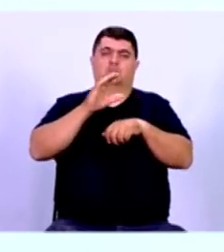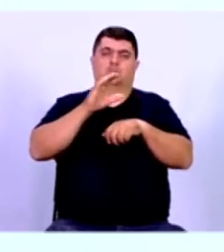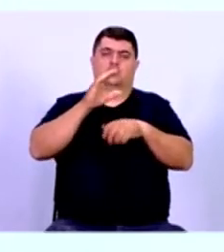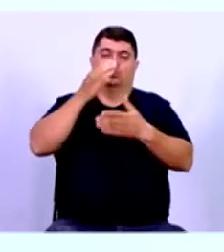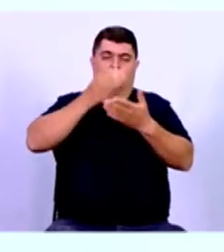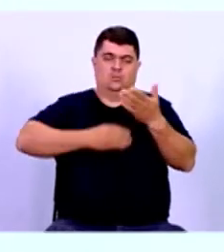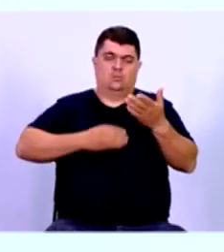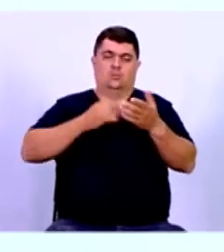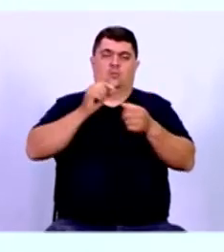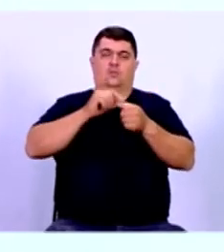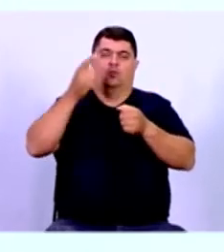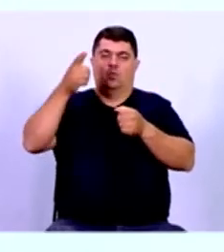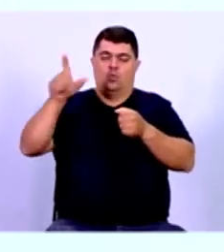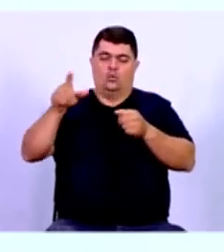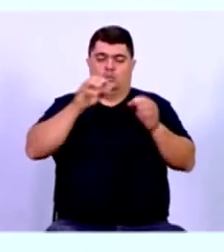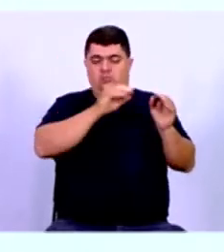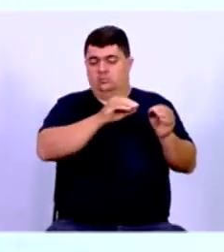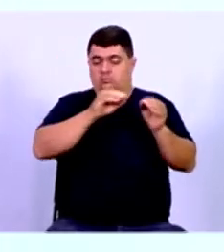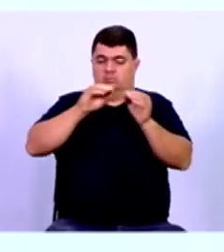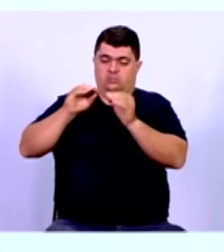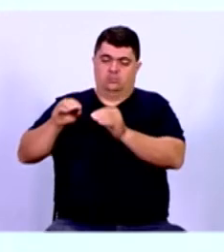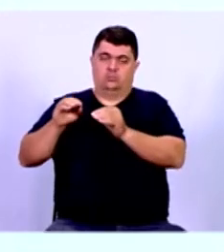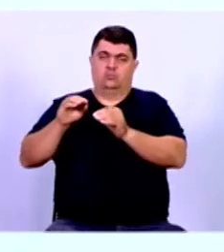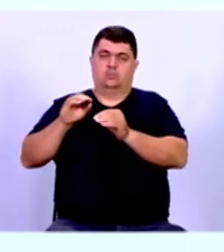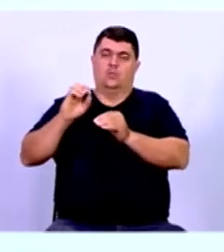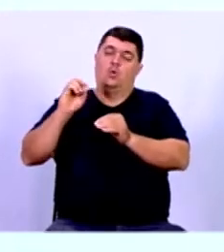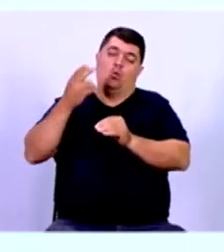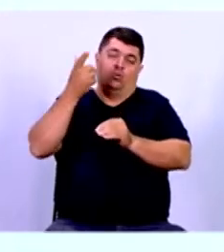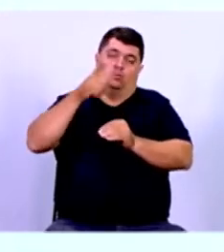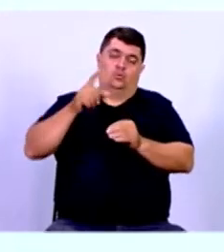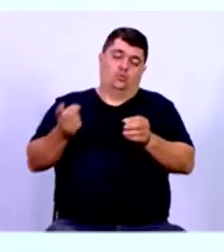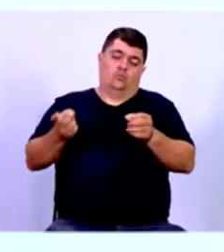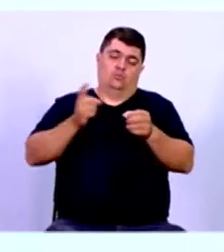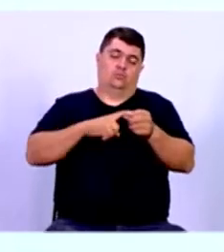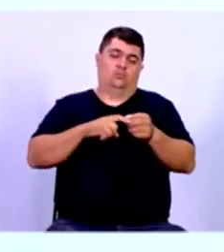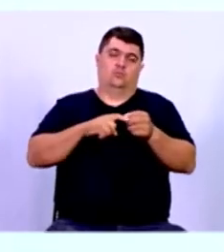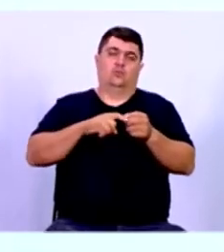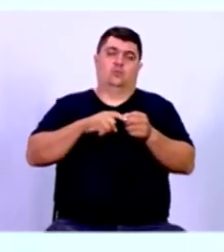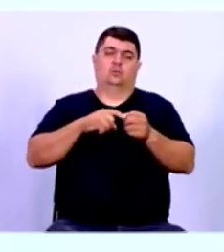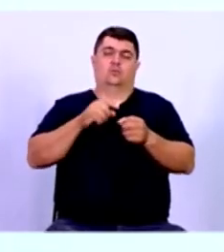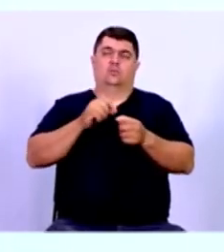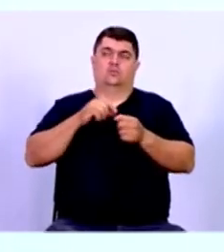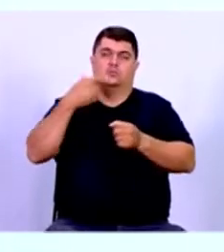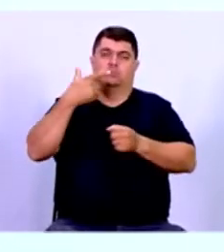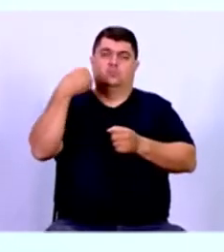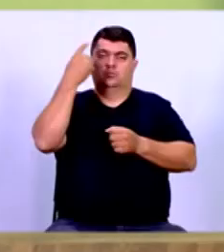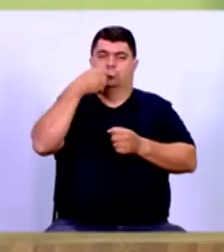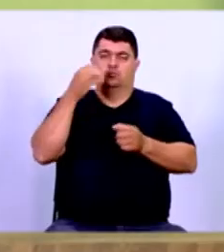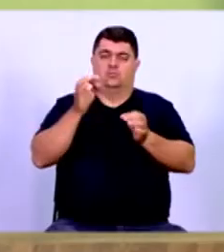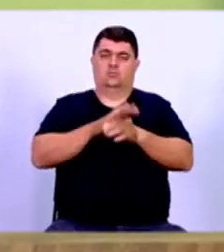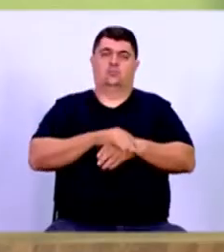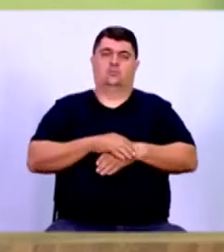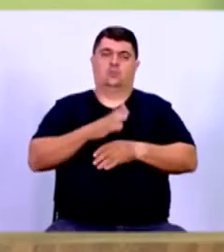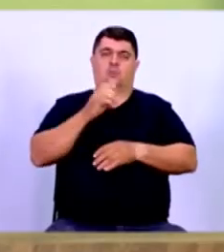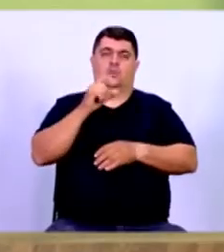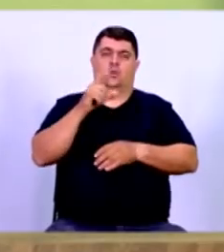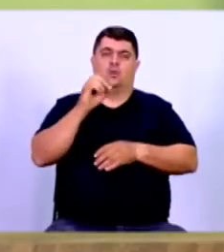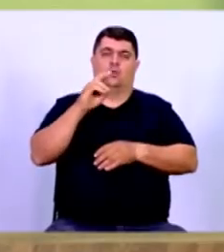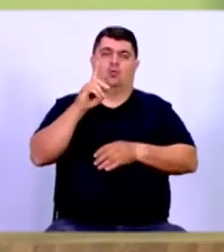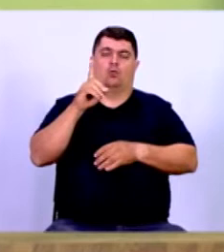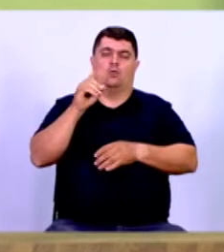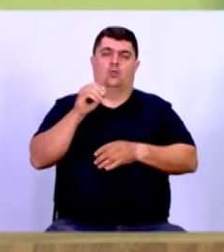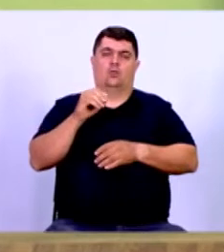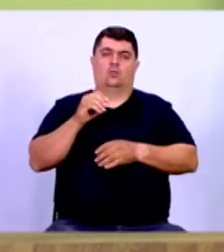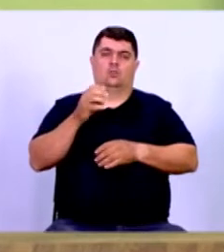outro contrato com outra empresa, ou talvez com a mesma empresa, para você poder cumprir a carga horária. Colorado do Oeste está perguntando.